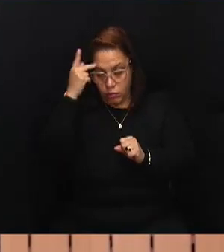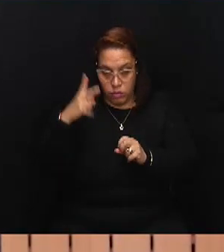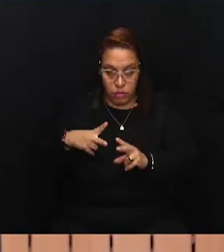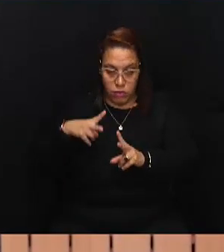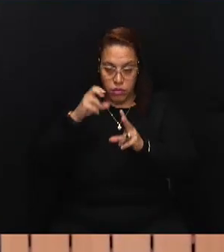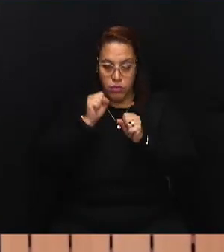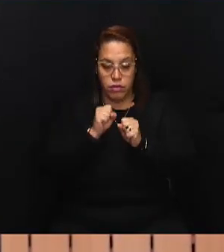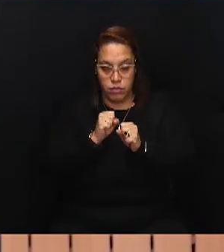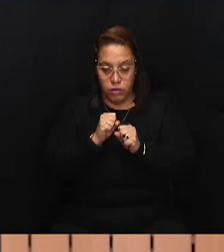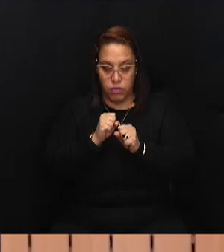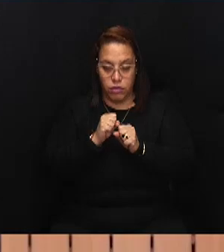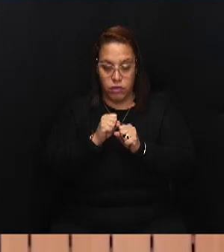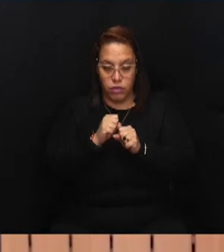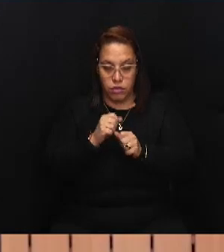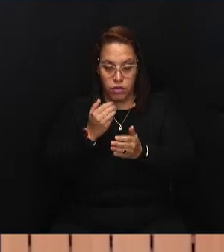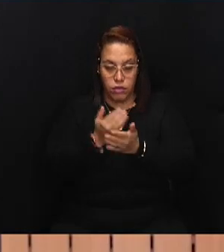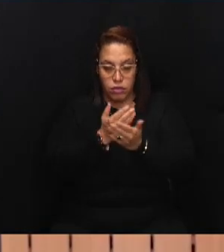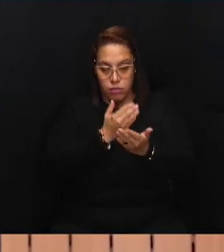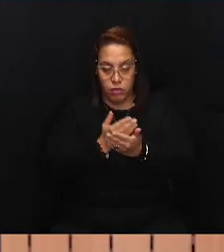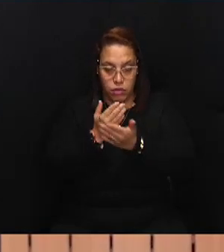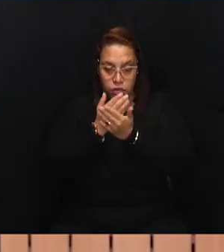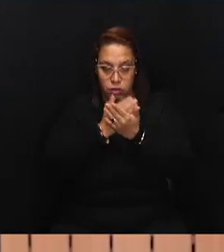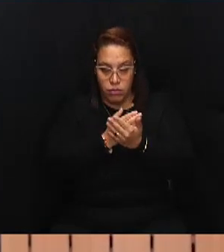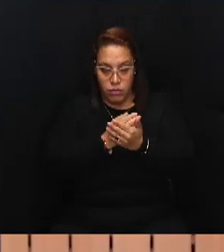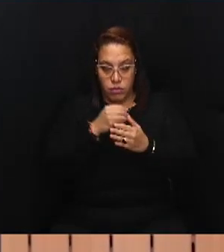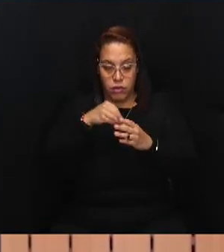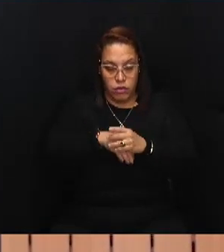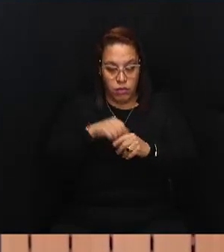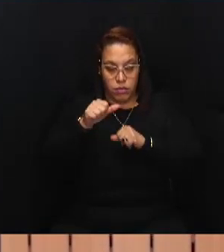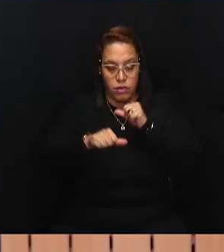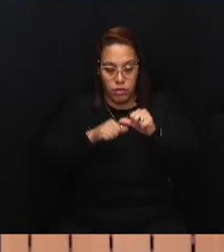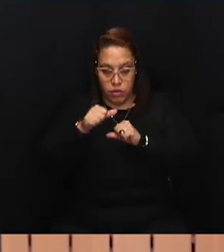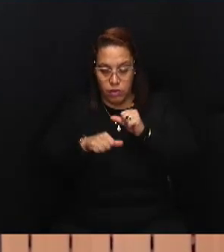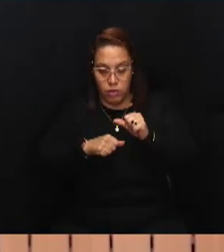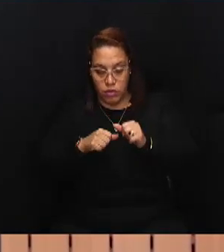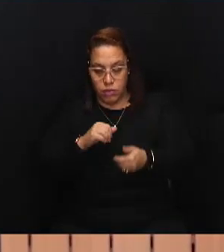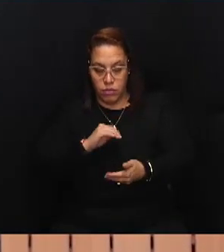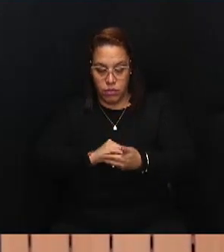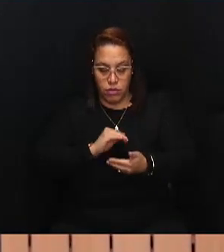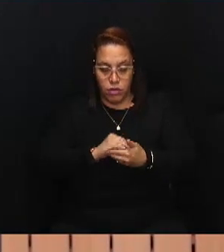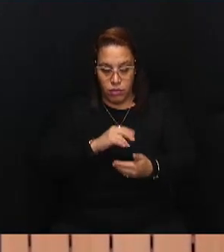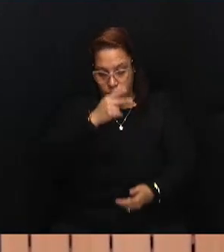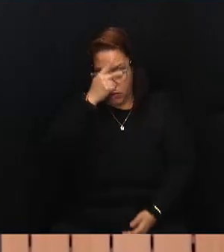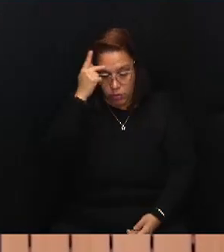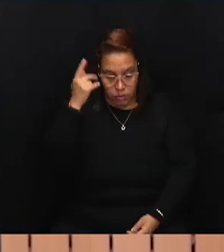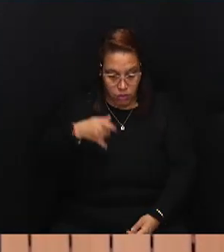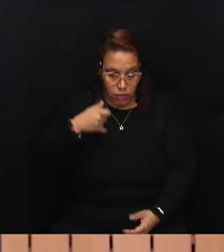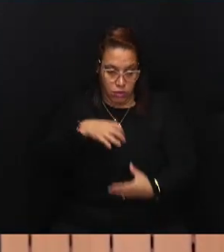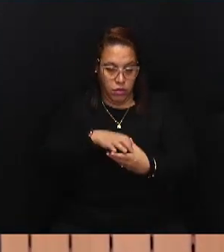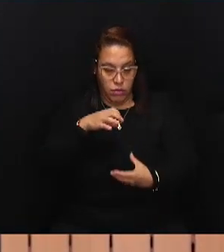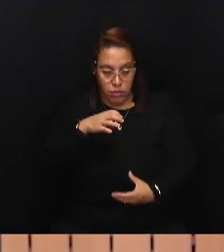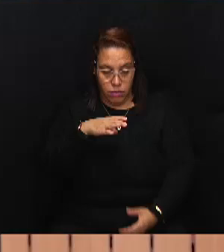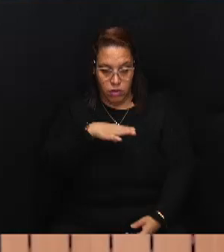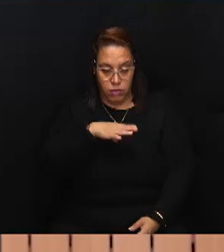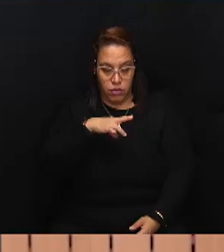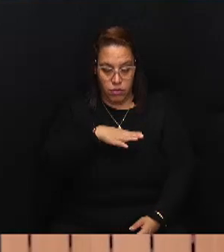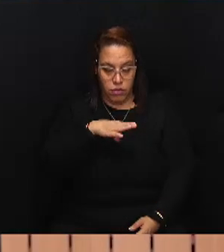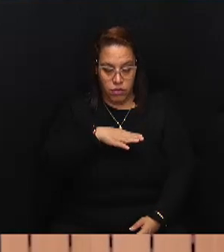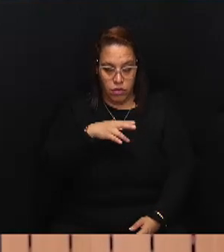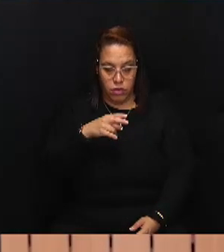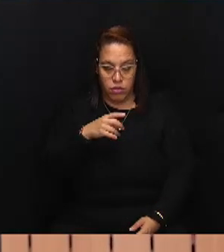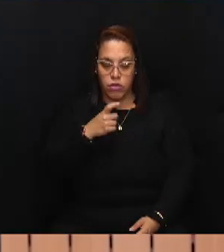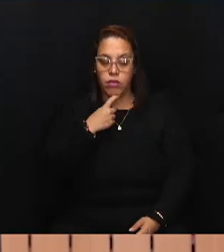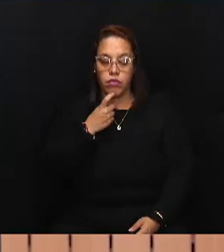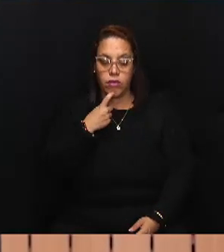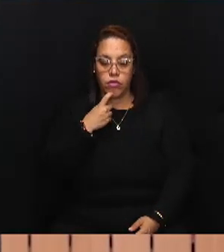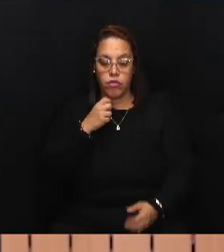fortalecer. Estamos também estudando para dentro uma mudança dentro do fundo do município, o Fundo Municipal da Pessoa Idosa,